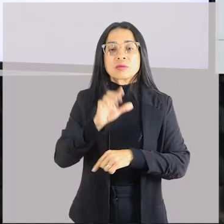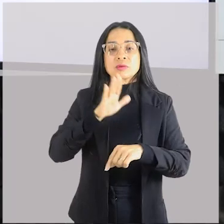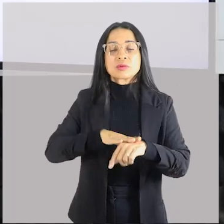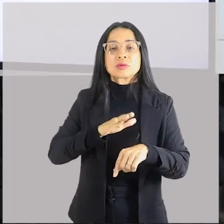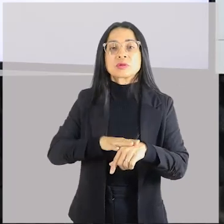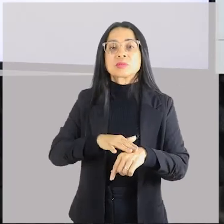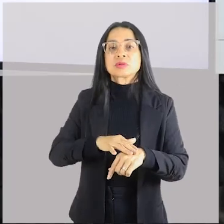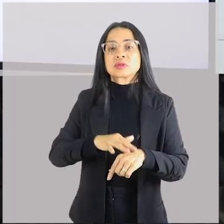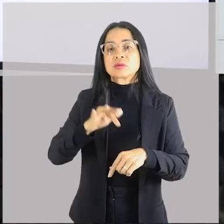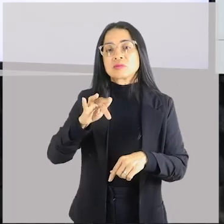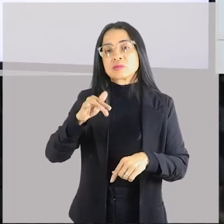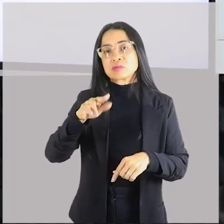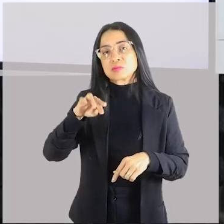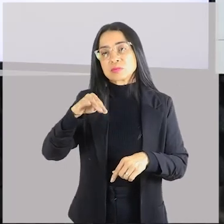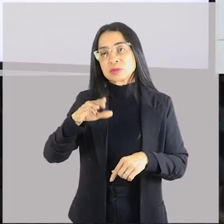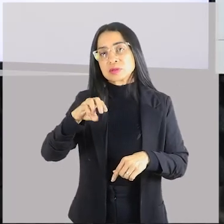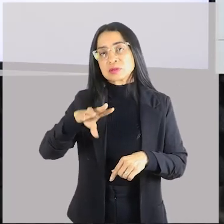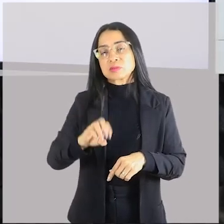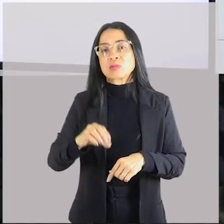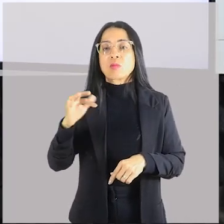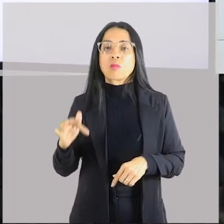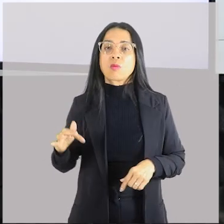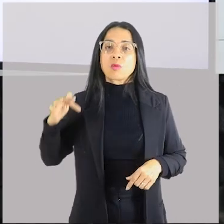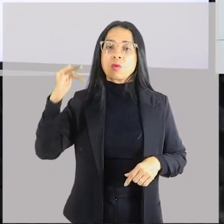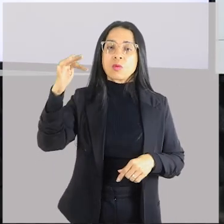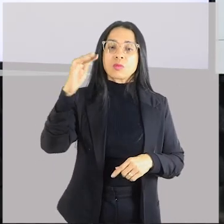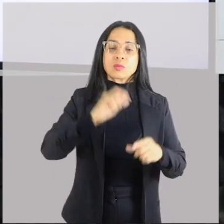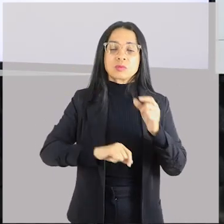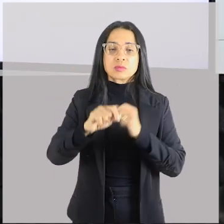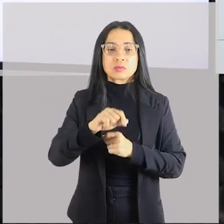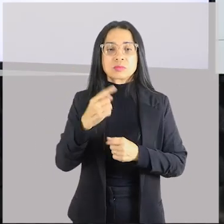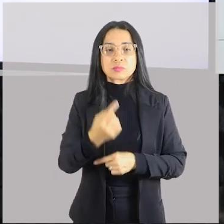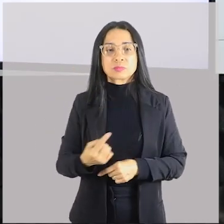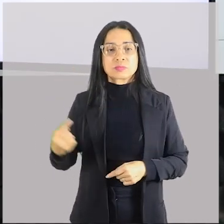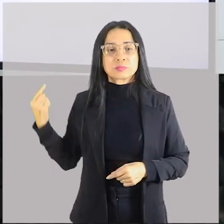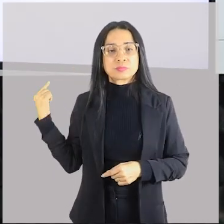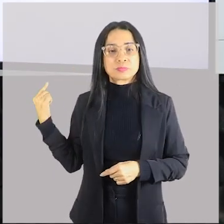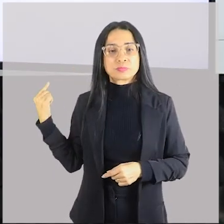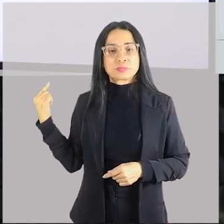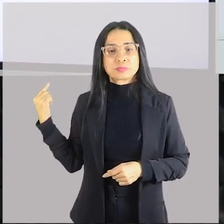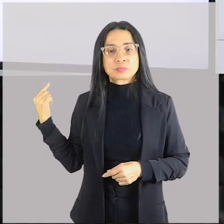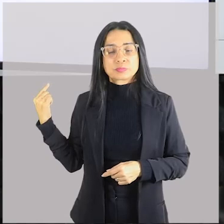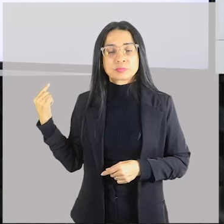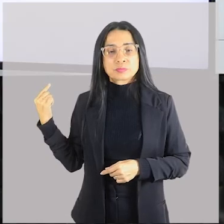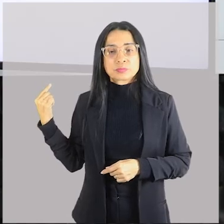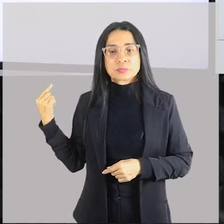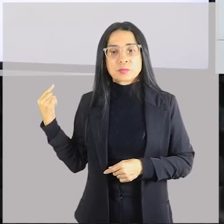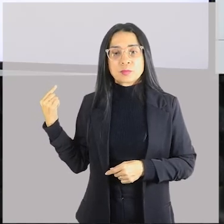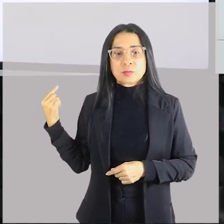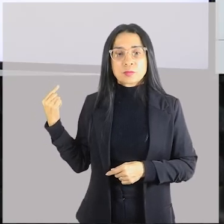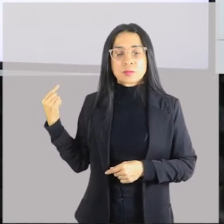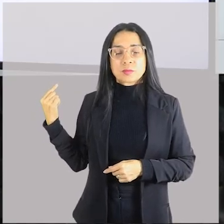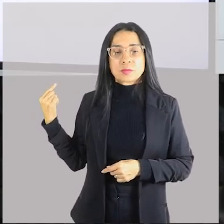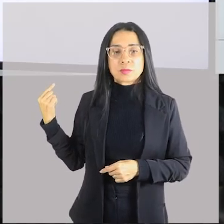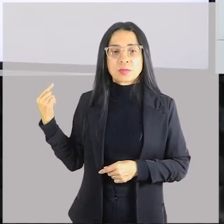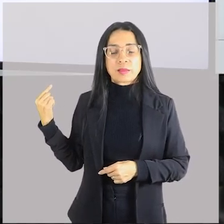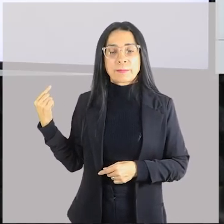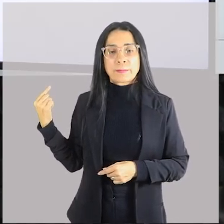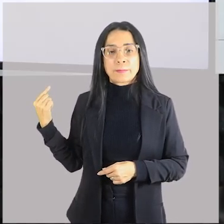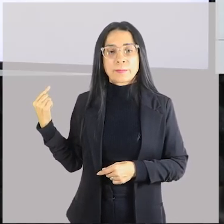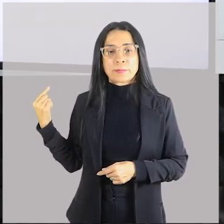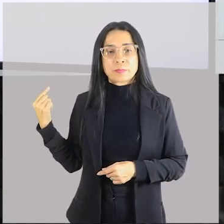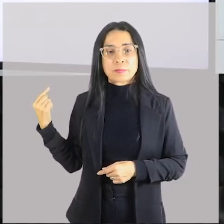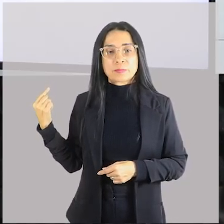futurismo bom em 1913 laçar Segal um Russo e ele expõe e a obra dele em